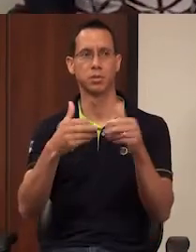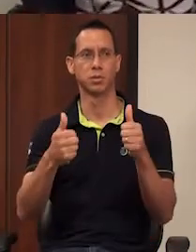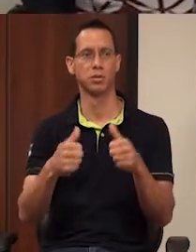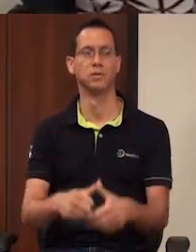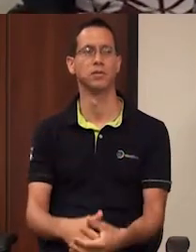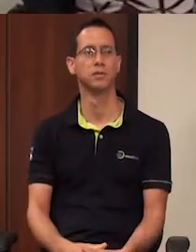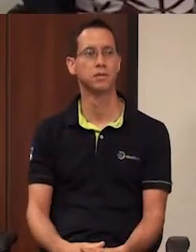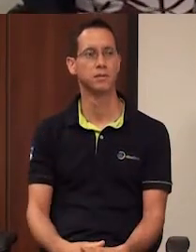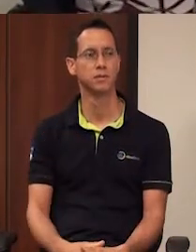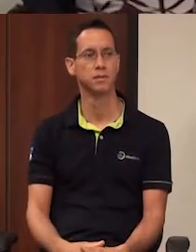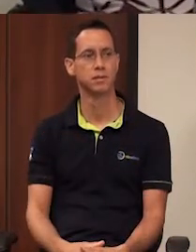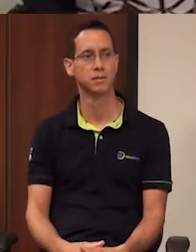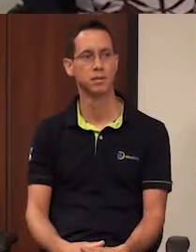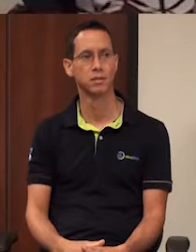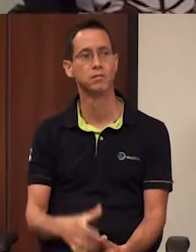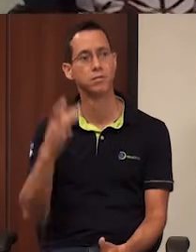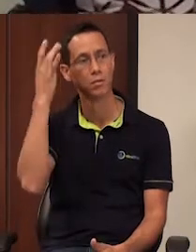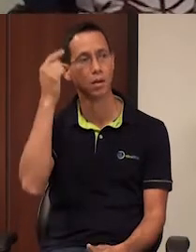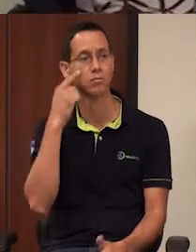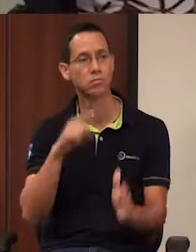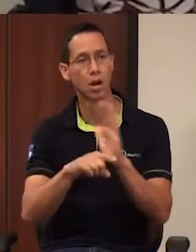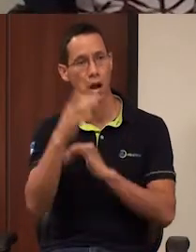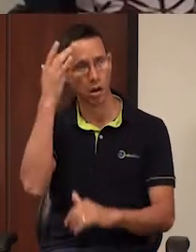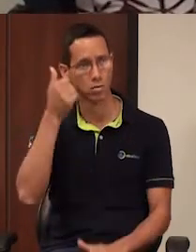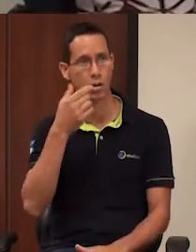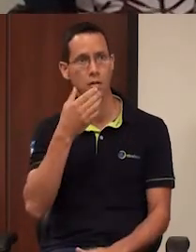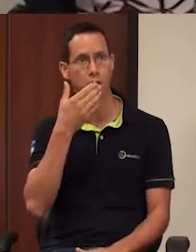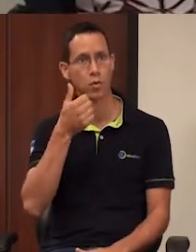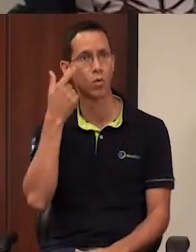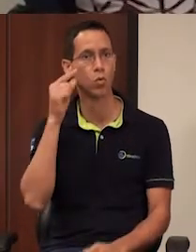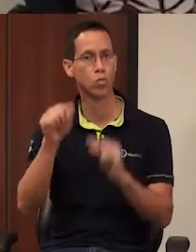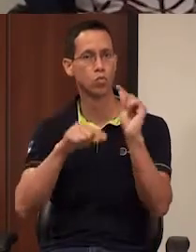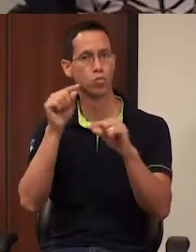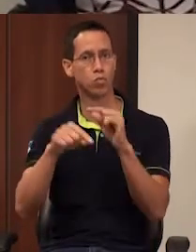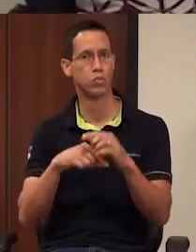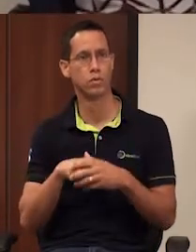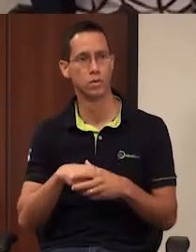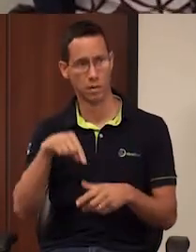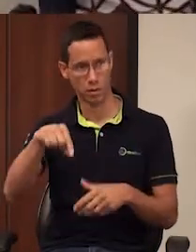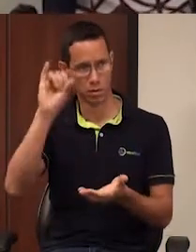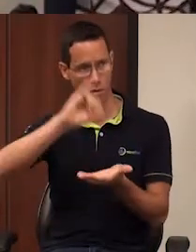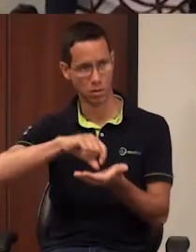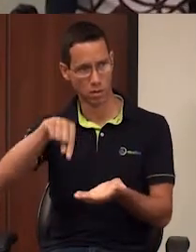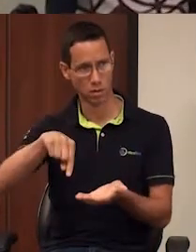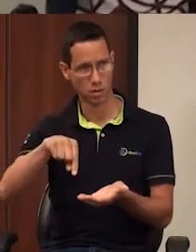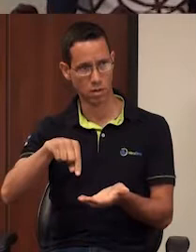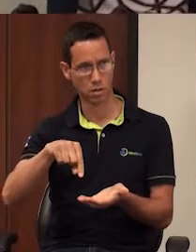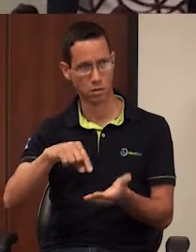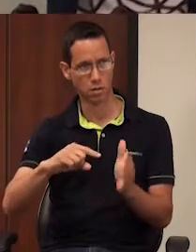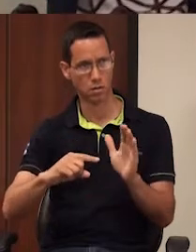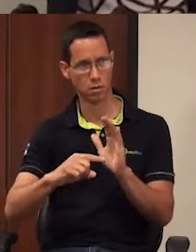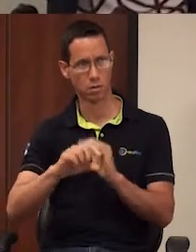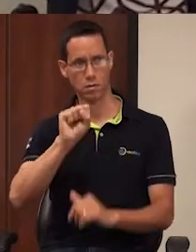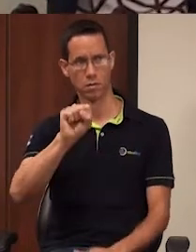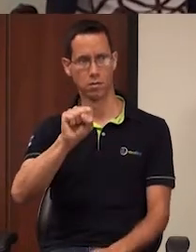senhora achar por bem, né, verificando que já foi até as promotorias, eu não sei, é aqui na capital? São Bernardo. Em São